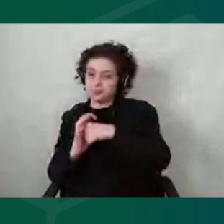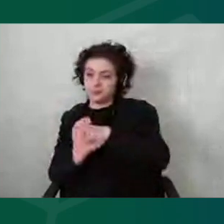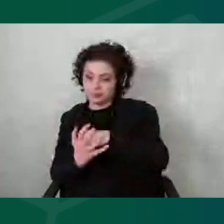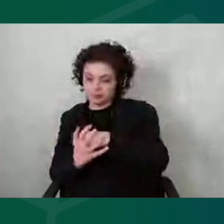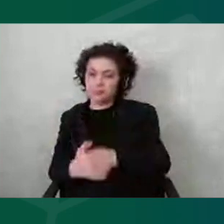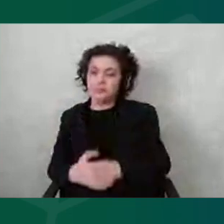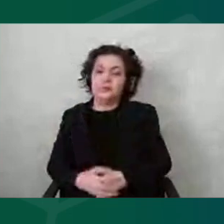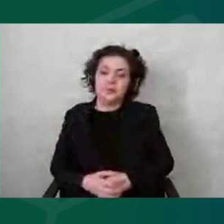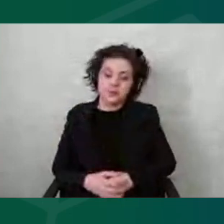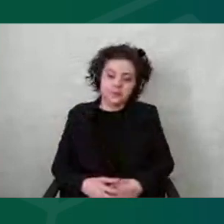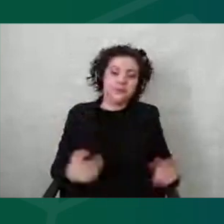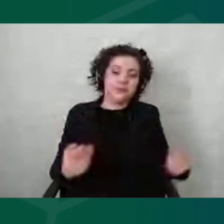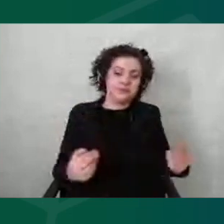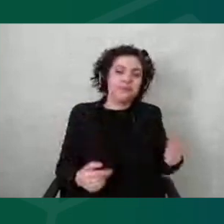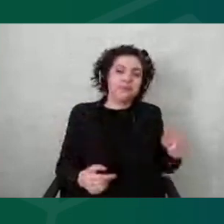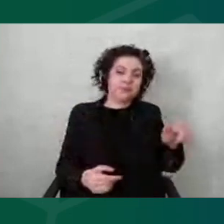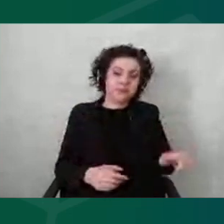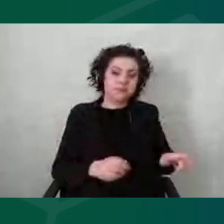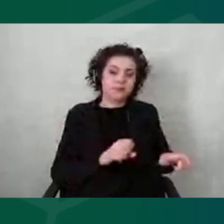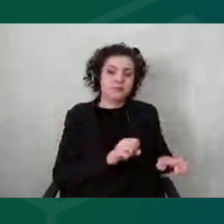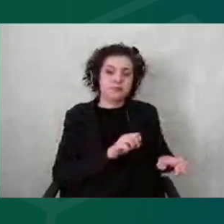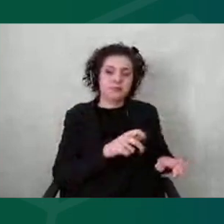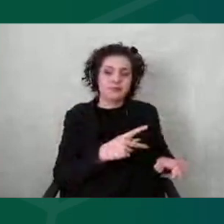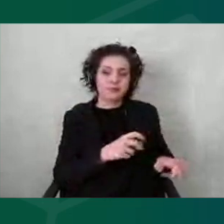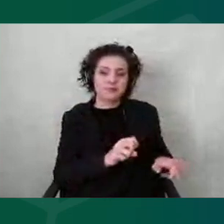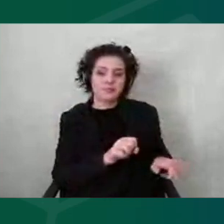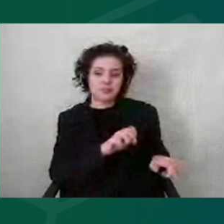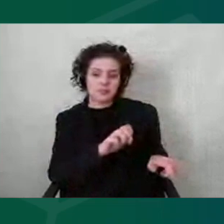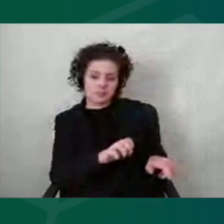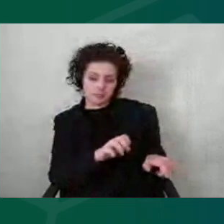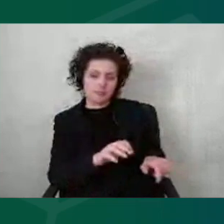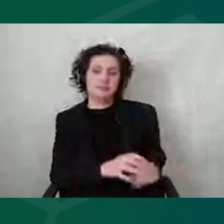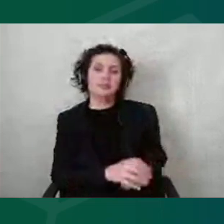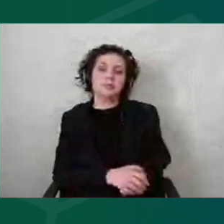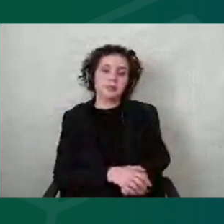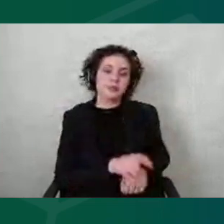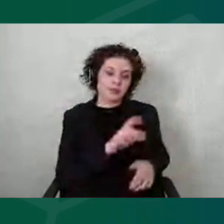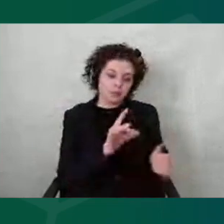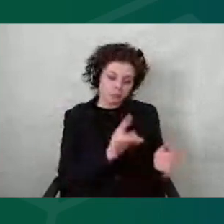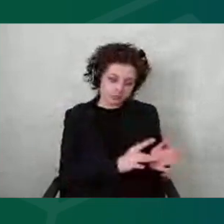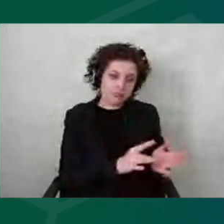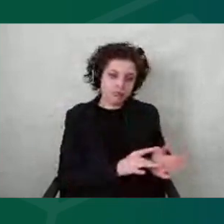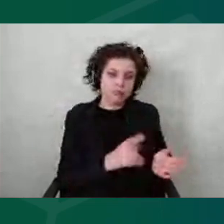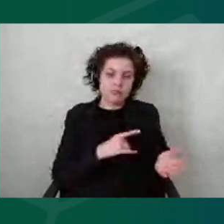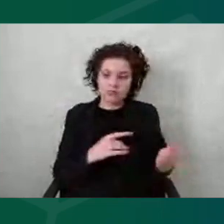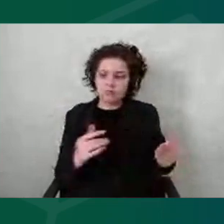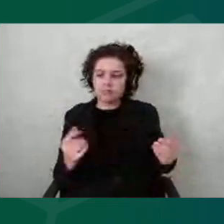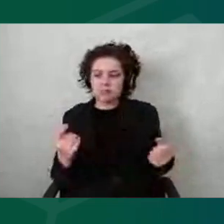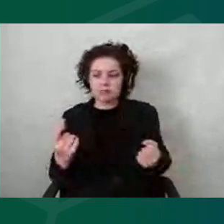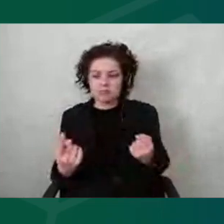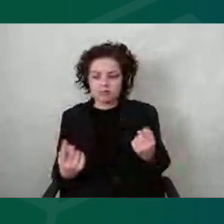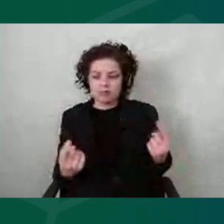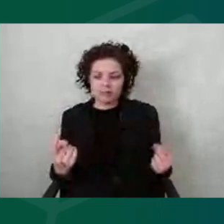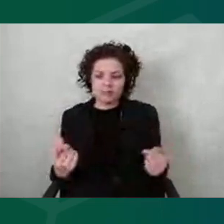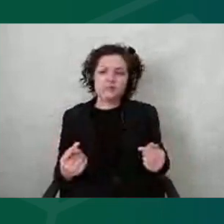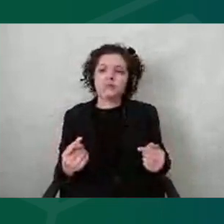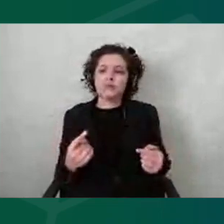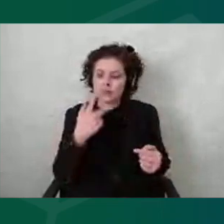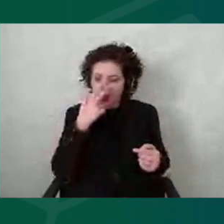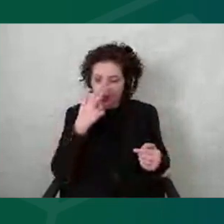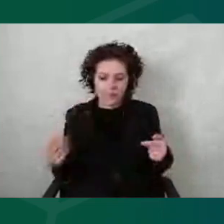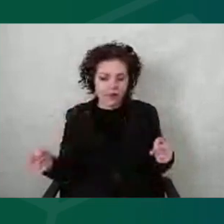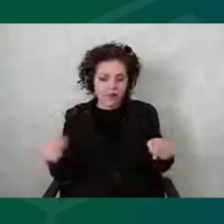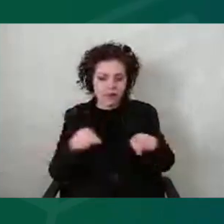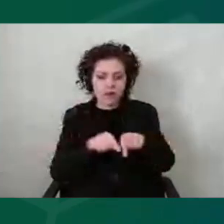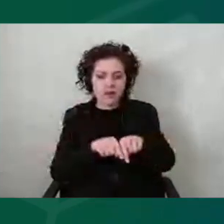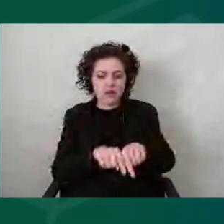com sepse, que efetivamente existe uma concomitância, próximo, por favor, entre pacientes